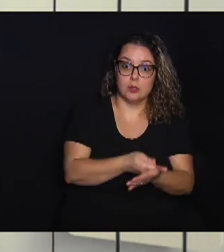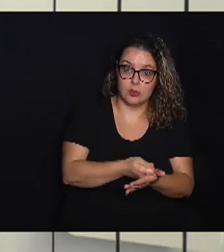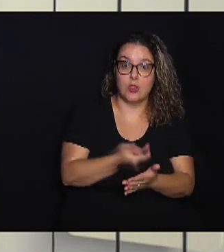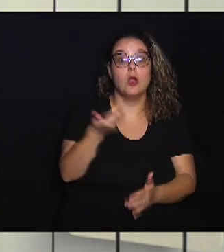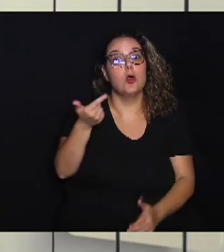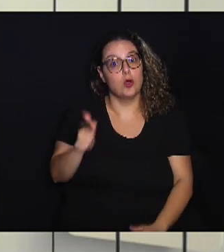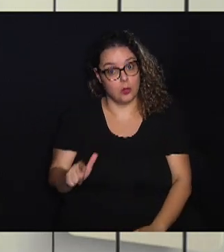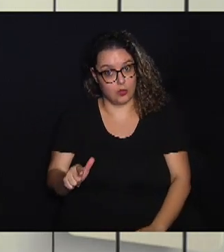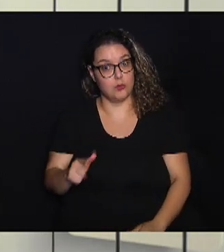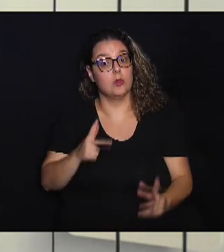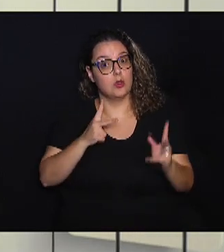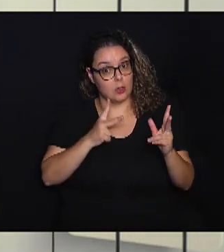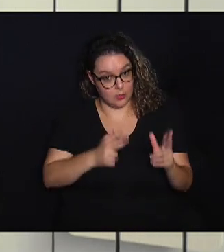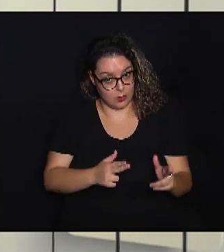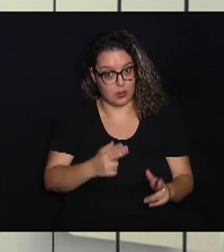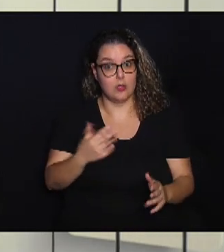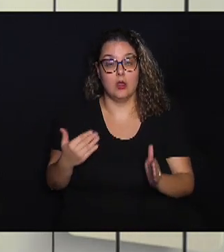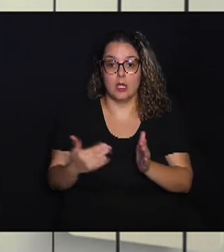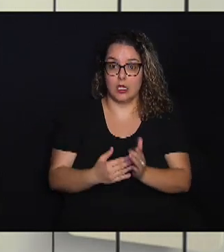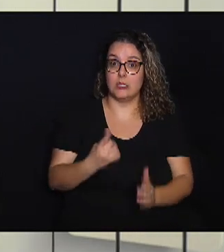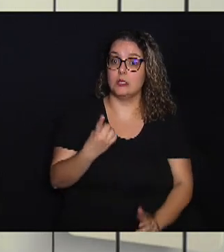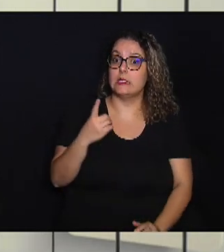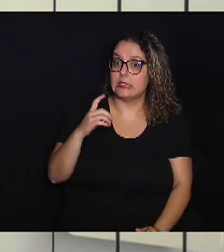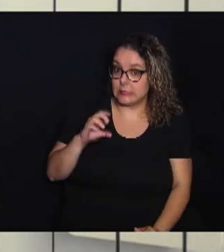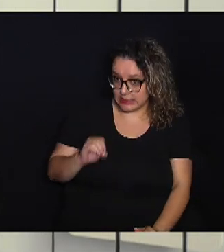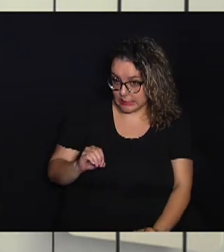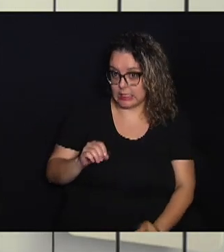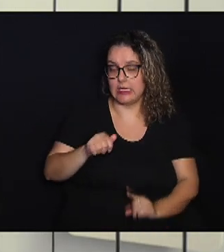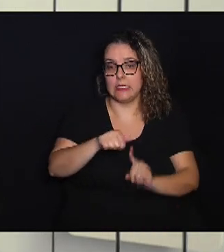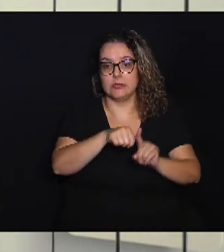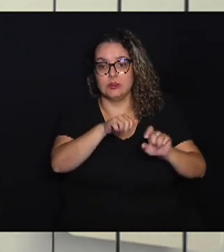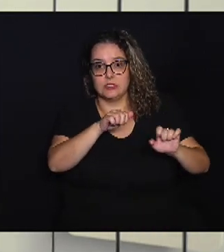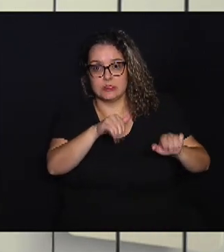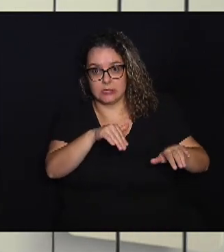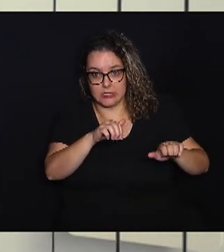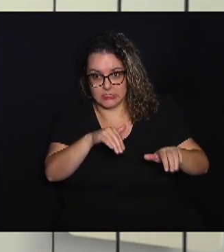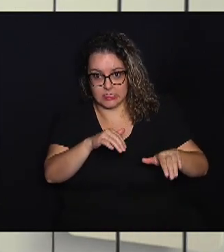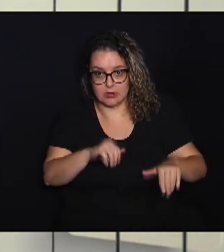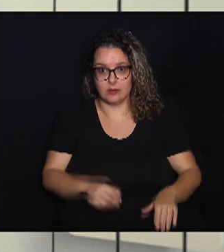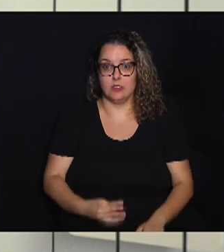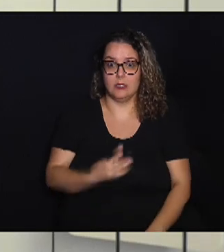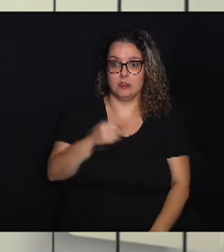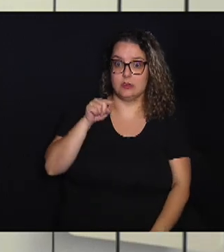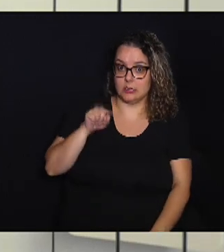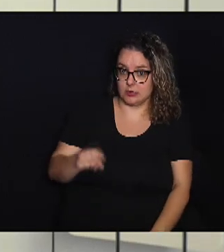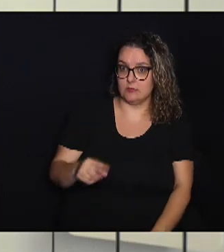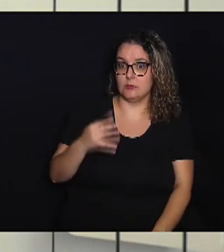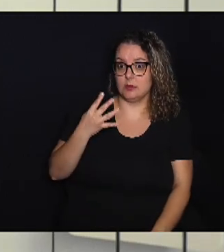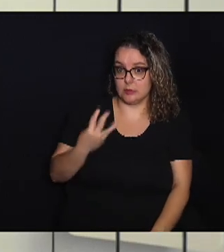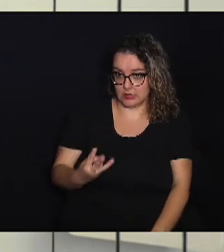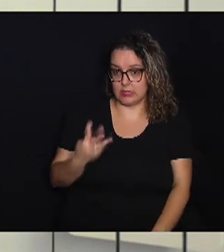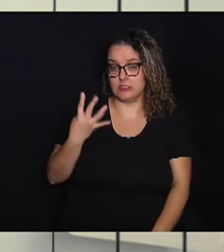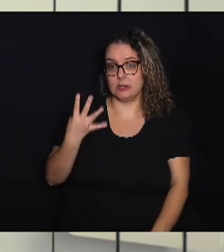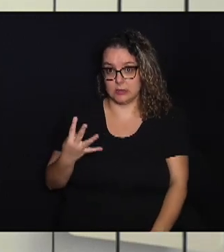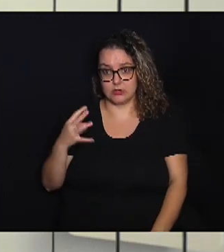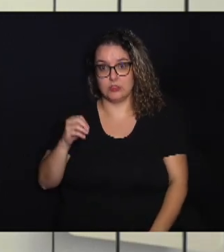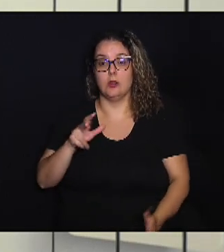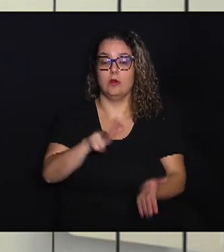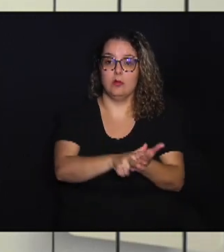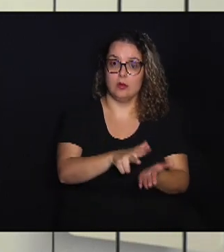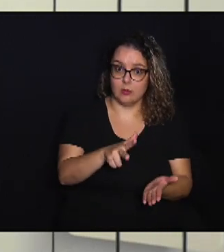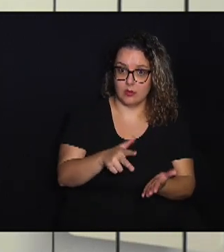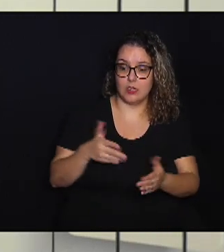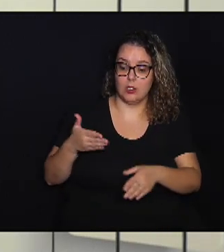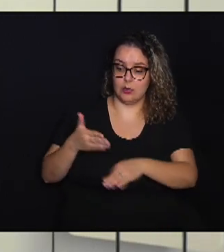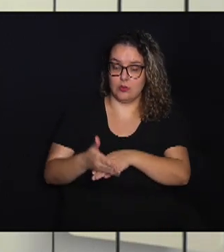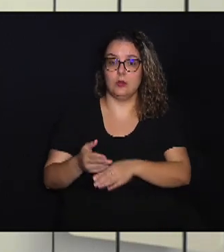continua sendo a mesma até o dia 10 de setembro. 3.340 vagas regulares para ingresso